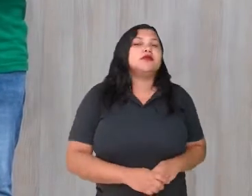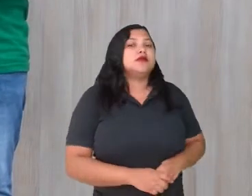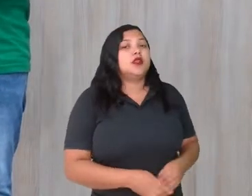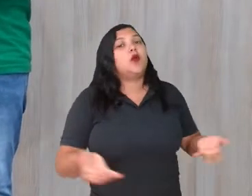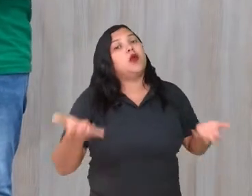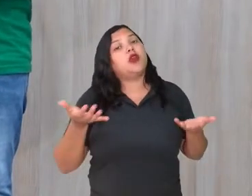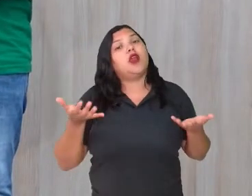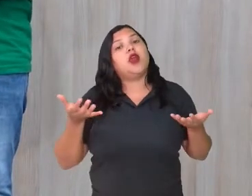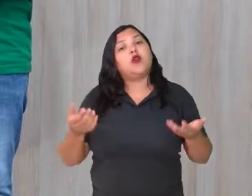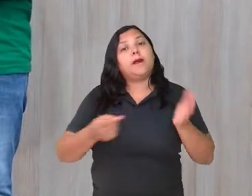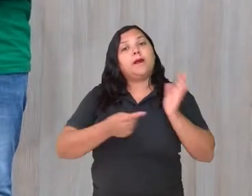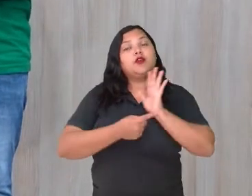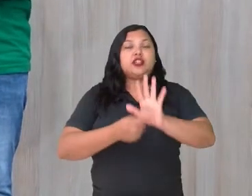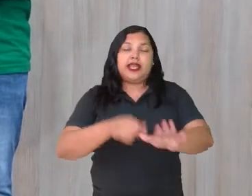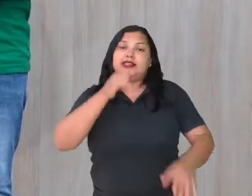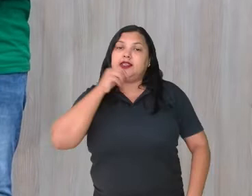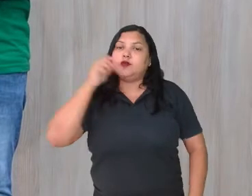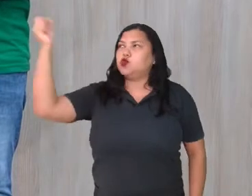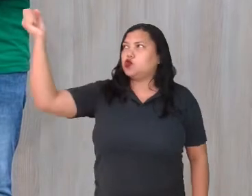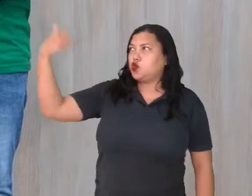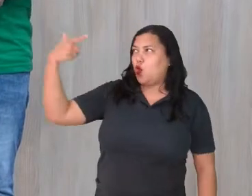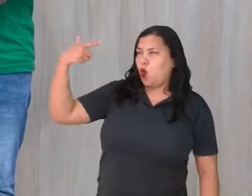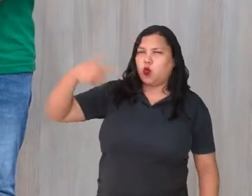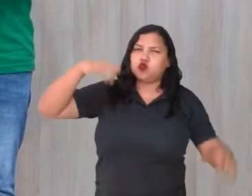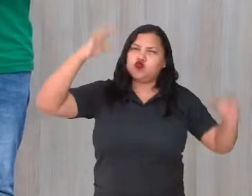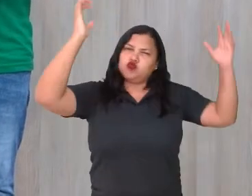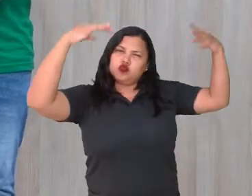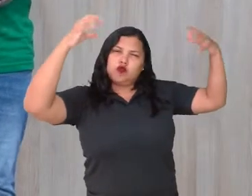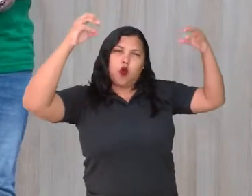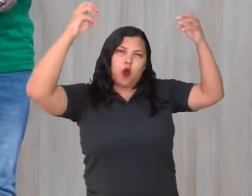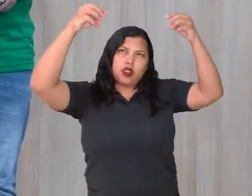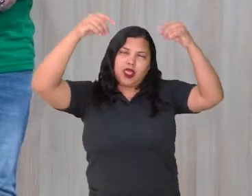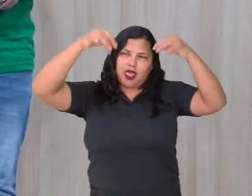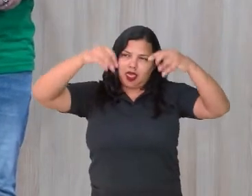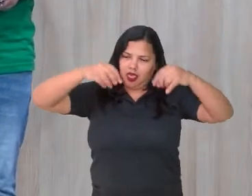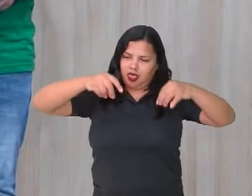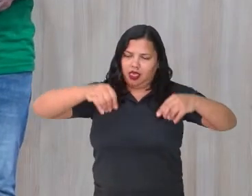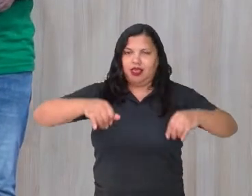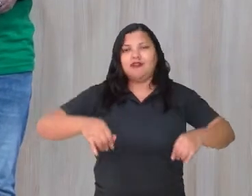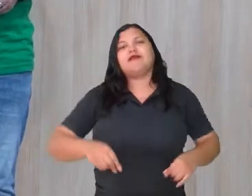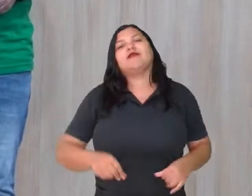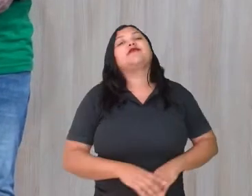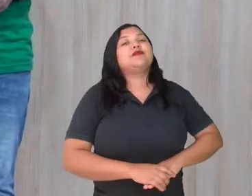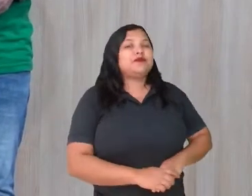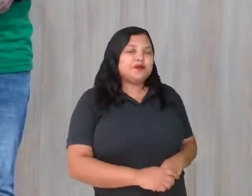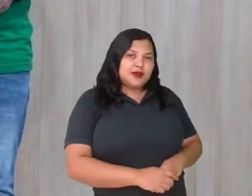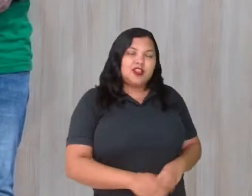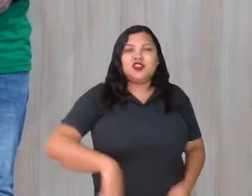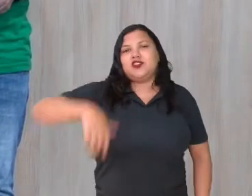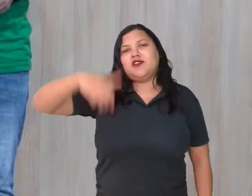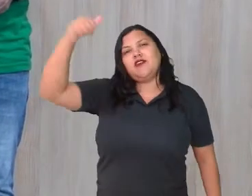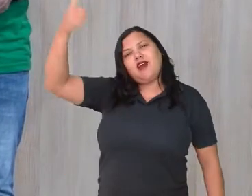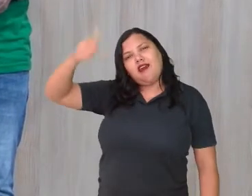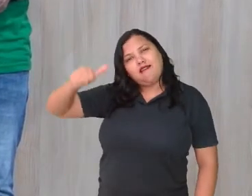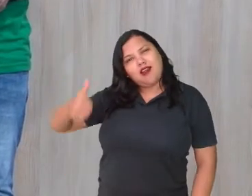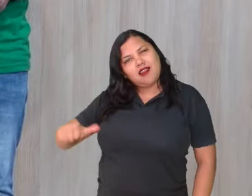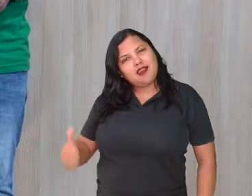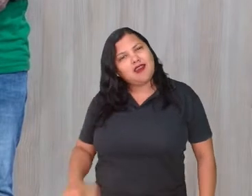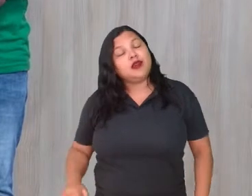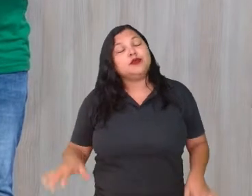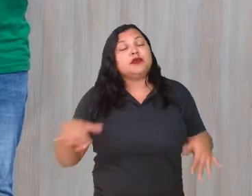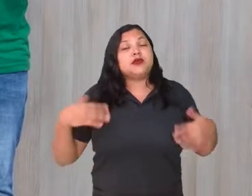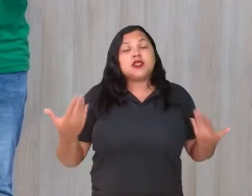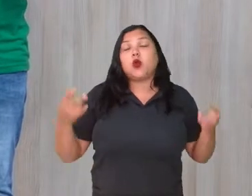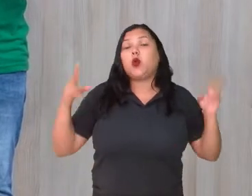situações, ou um dia ensolarado, ou um dia de chuva, ou um dia com neve, né? Ou seja, quando a gente vai avaliar aí, como o tema da gente hoje é